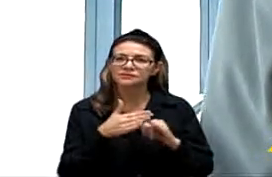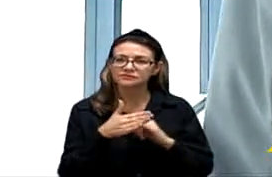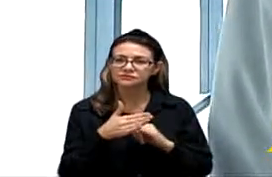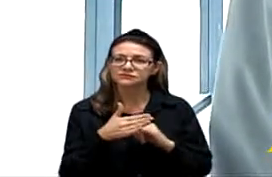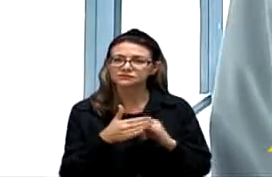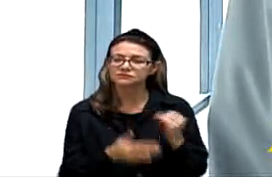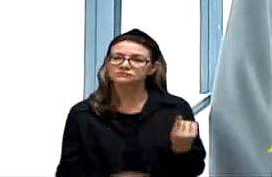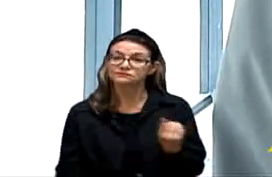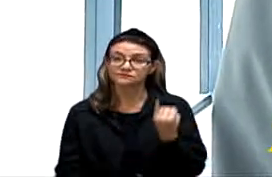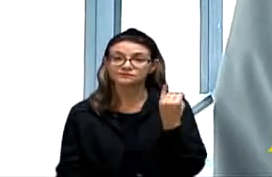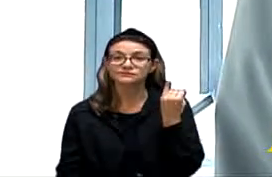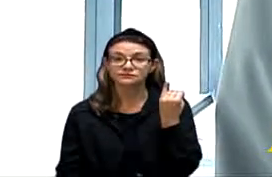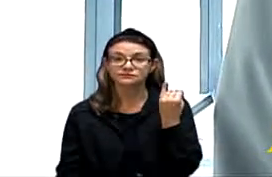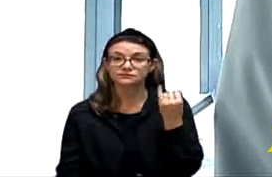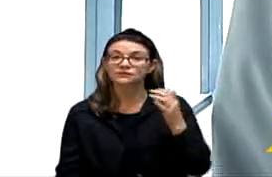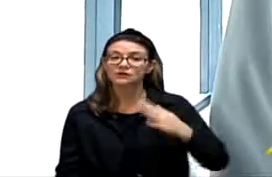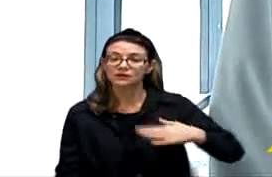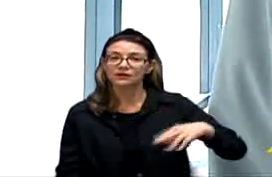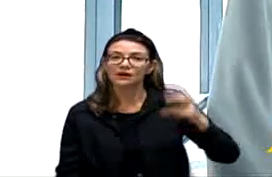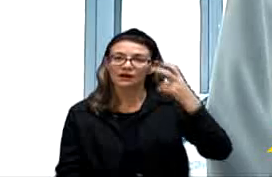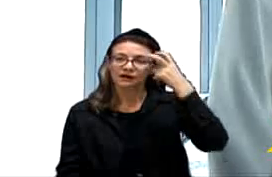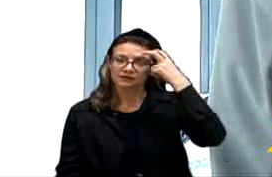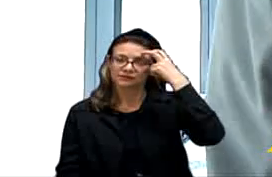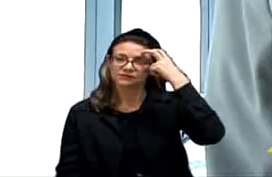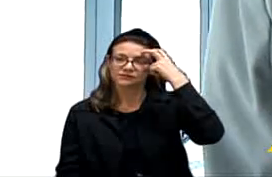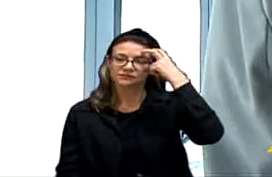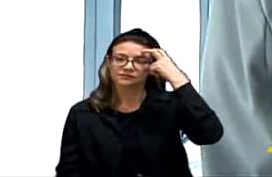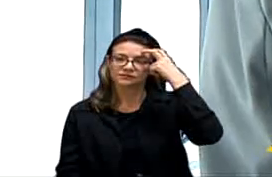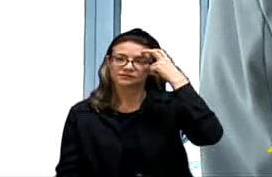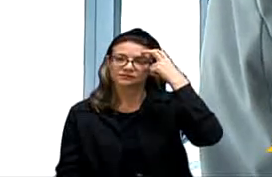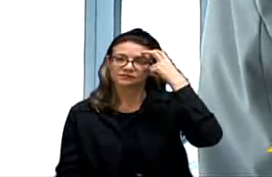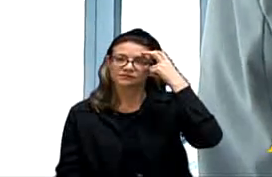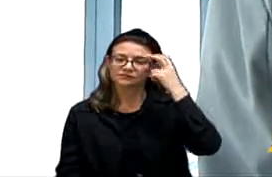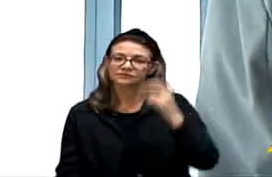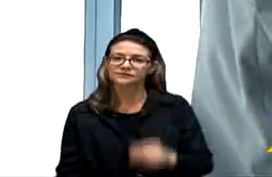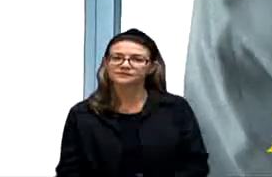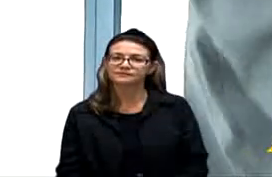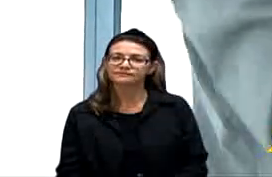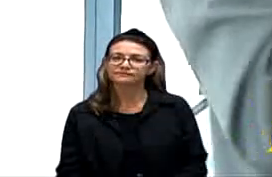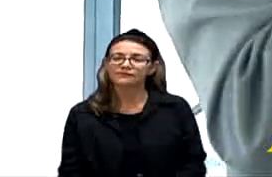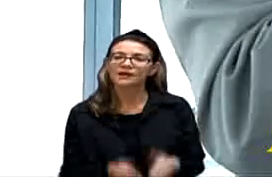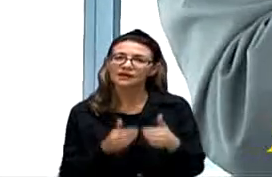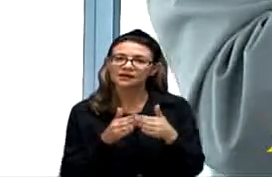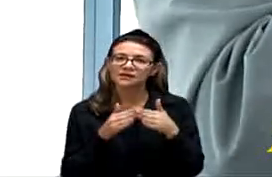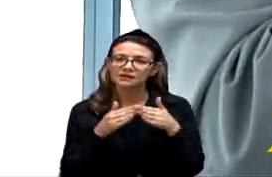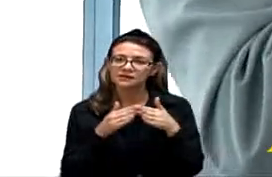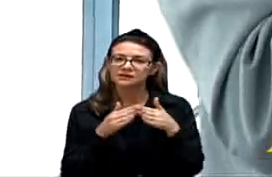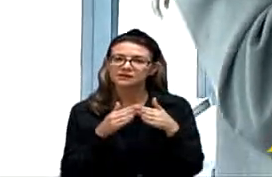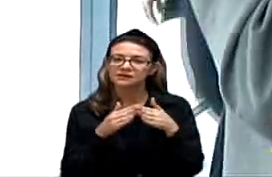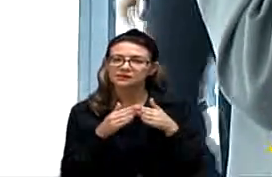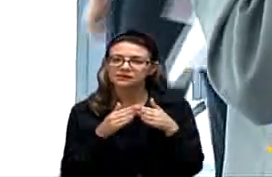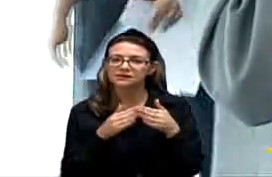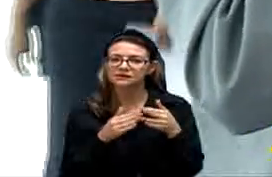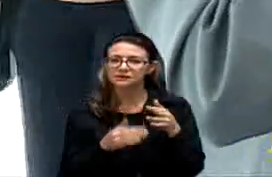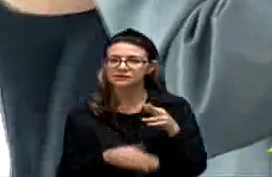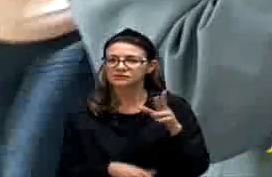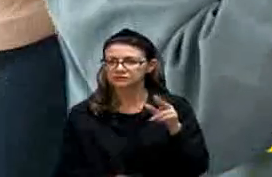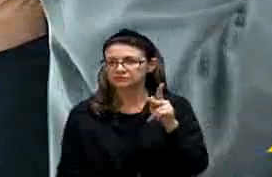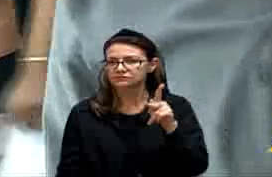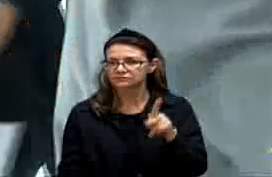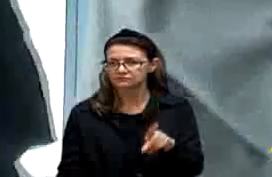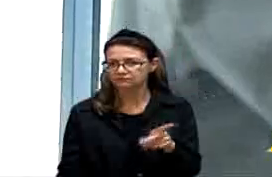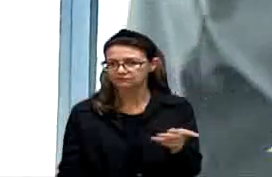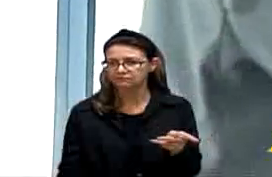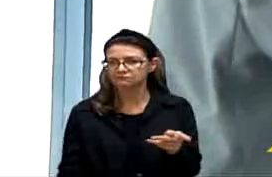realmente importantíssima na área da cultura na nossa cidade então eu eu pediria até senhor presidente como companheiro do de